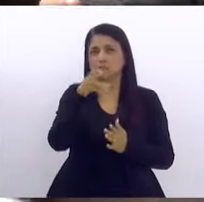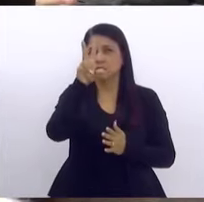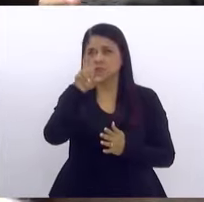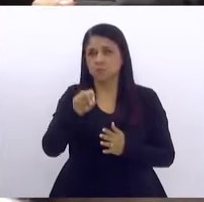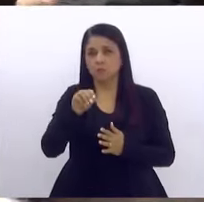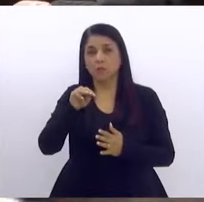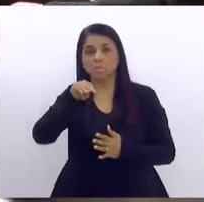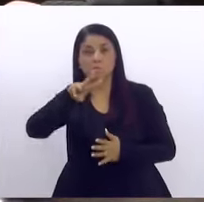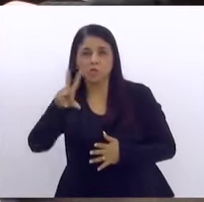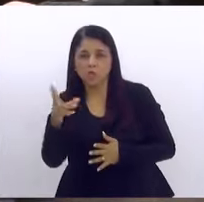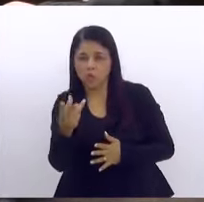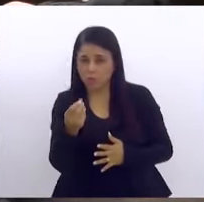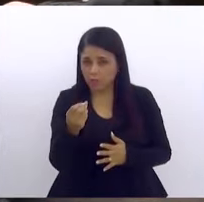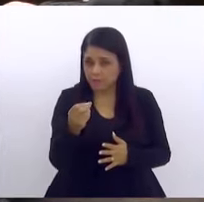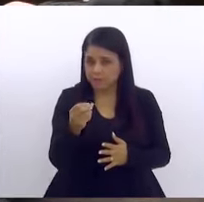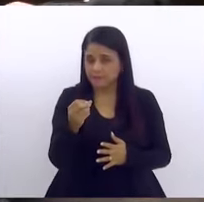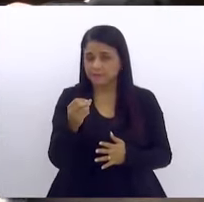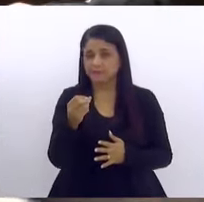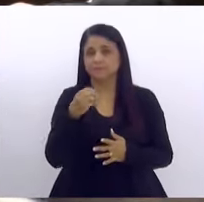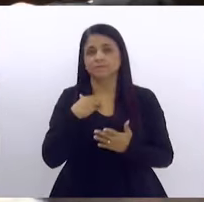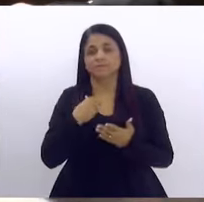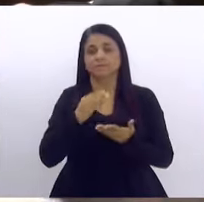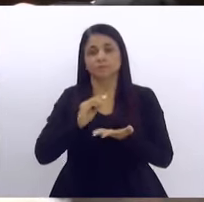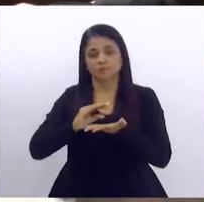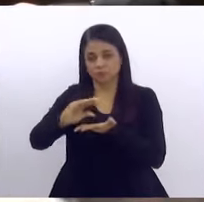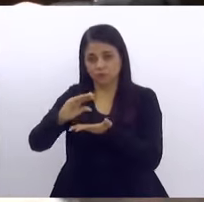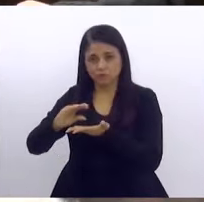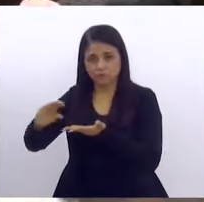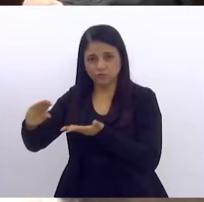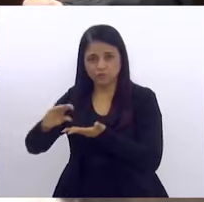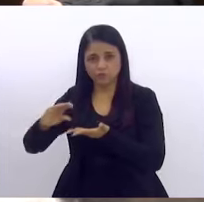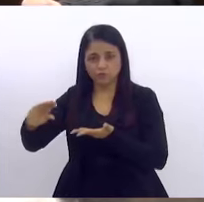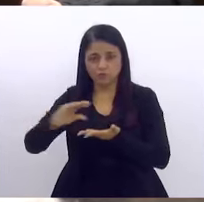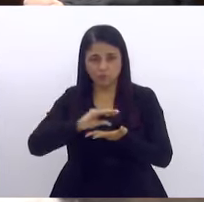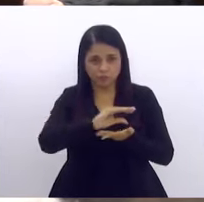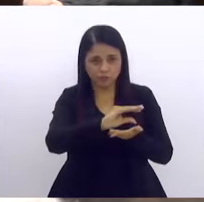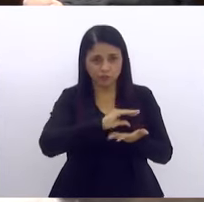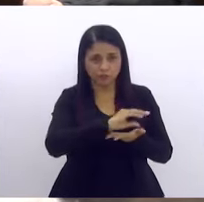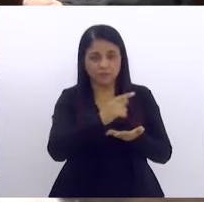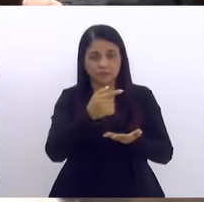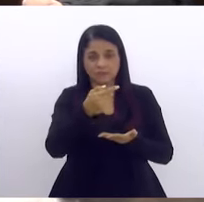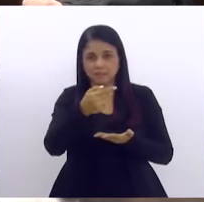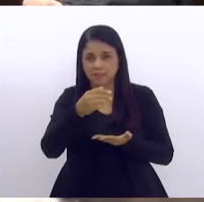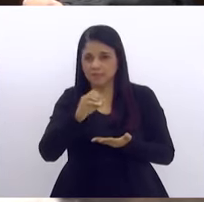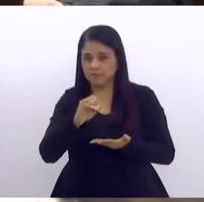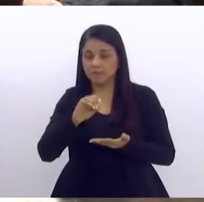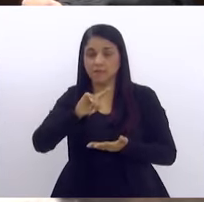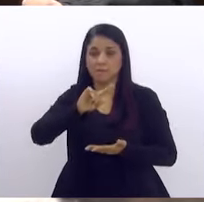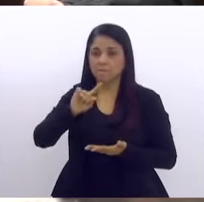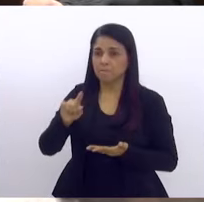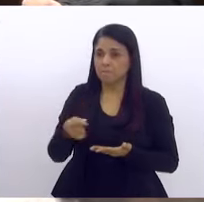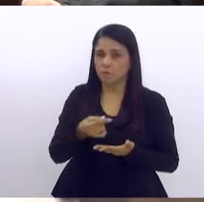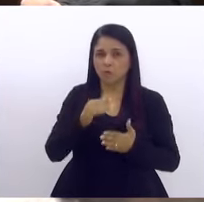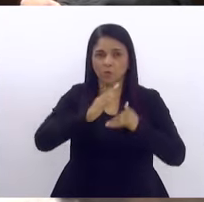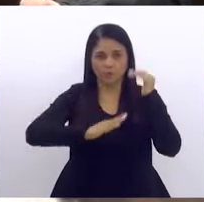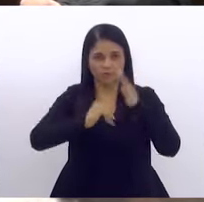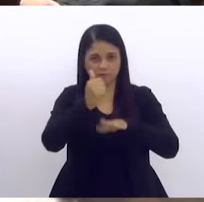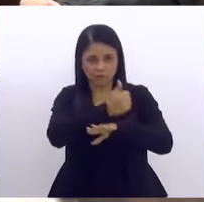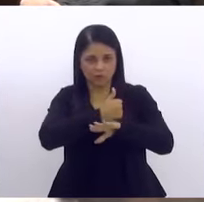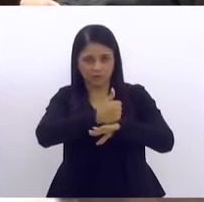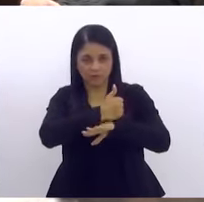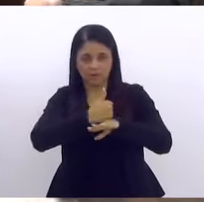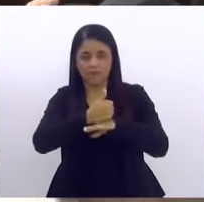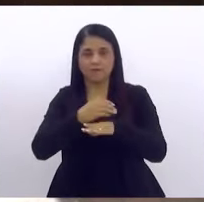milhões, né, para dividir em torno de 70 mil profissionais com a inclusão da FAETEC,